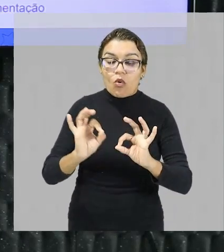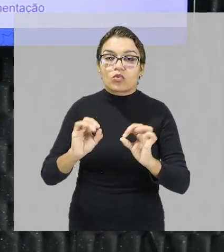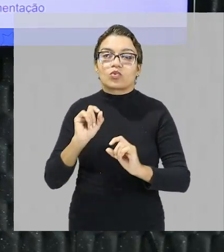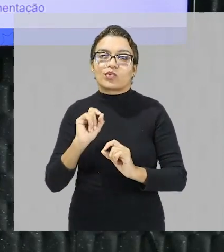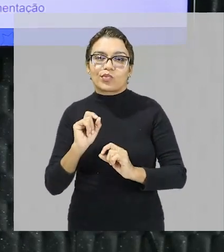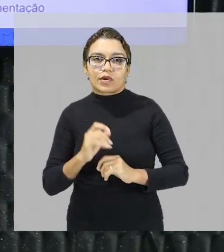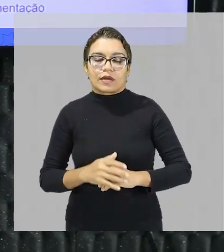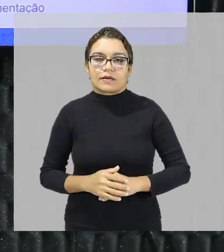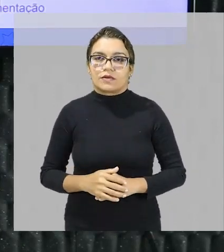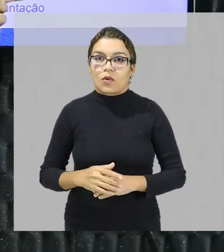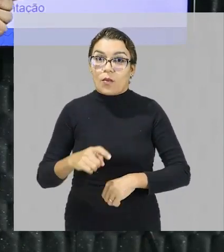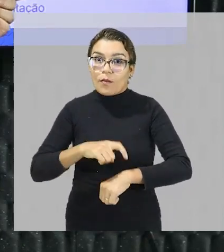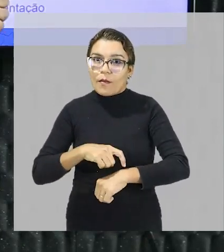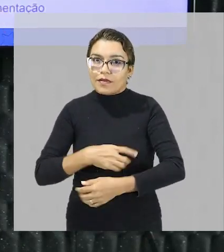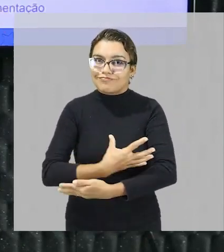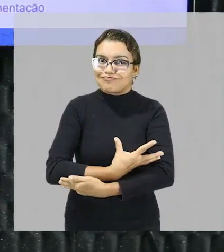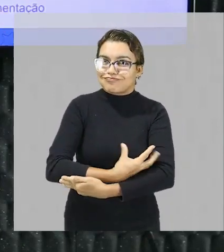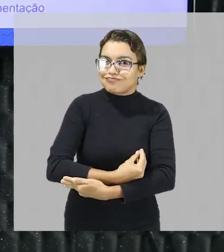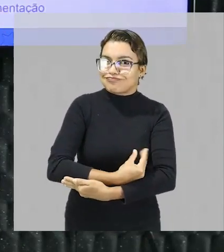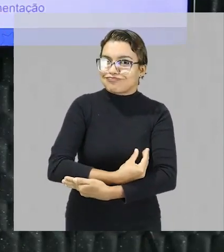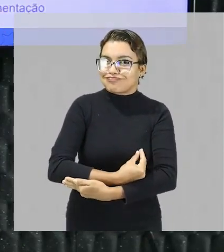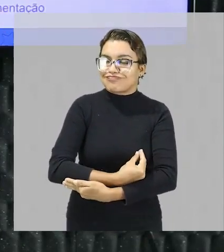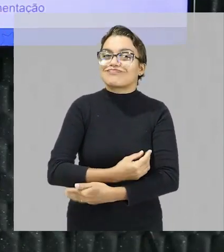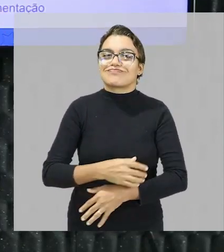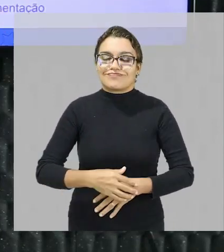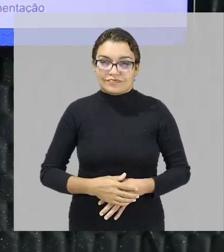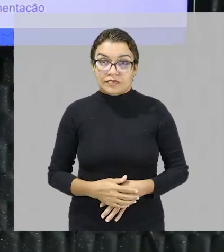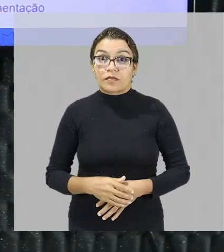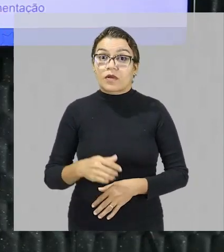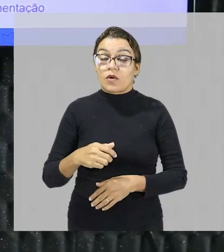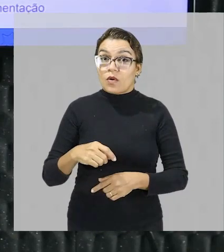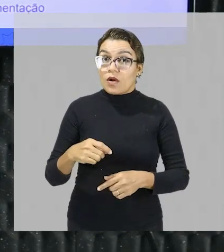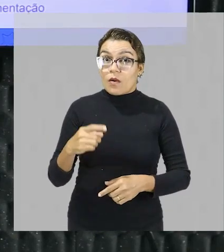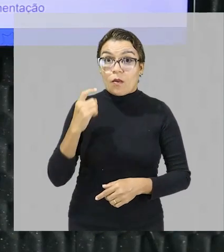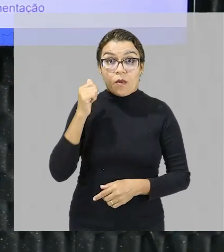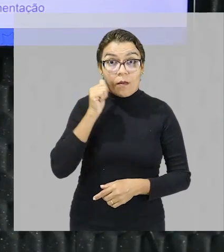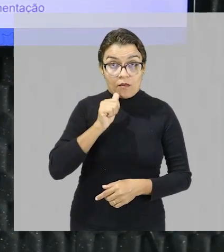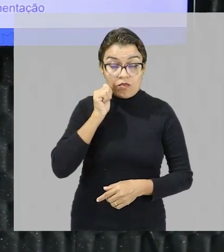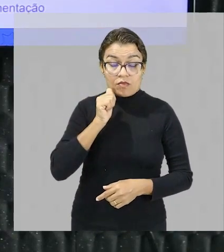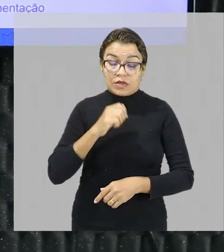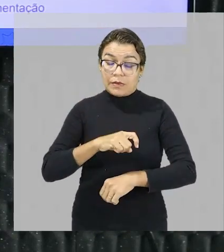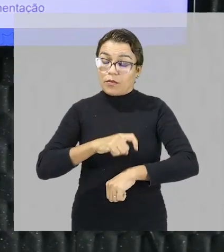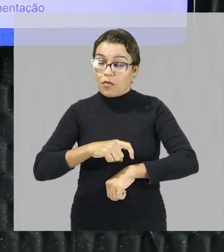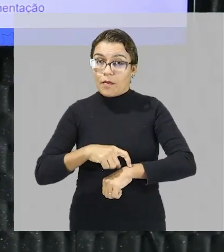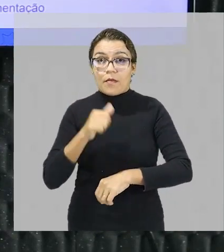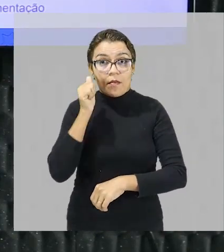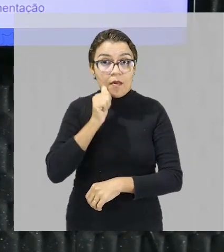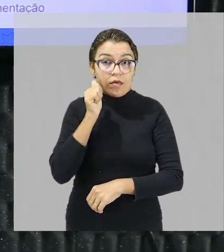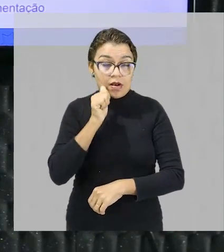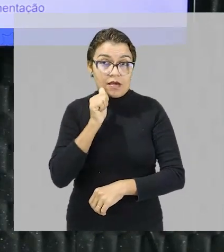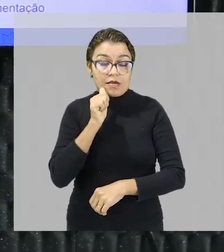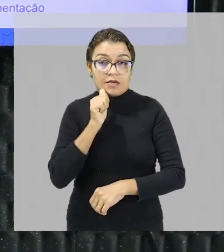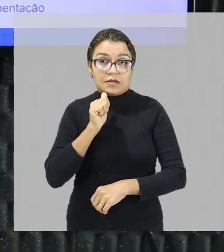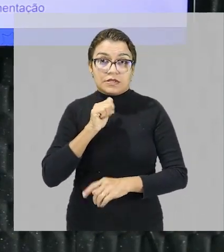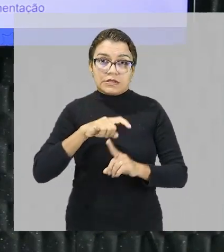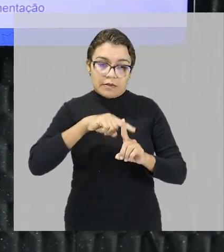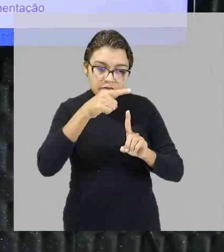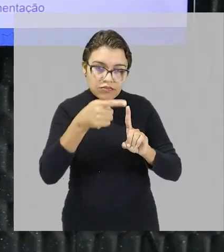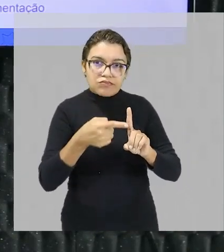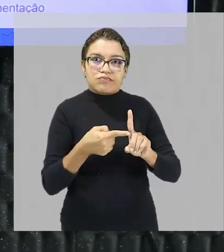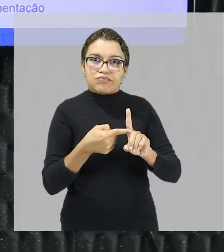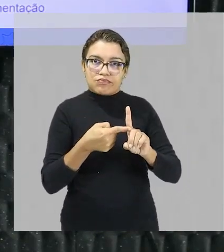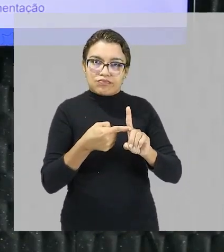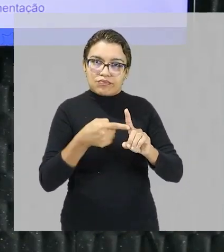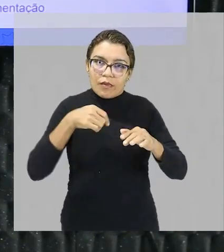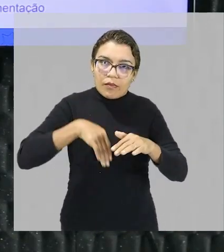estimular a amamentação. Uma vez que a mulher ela tem o bebê, né,